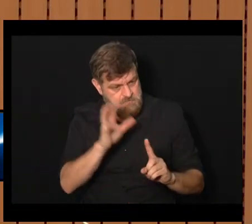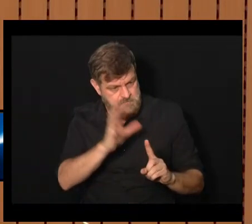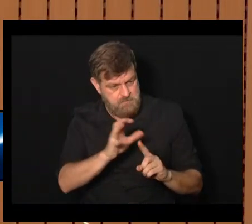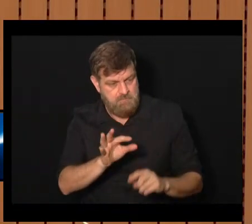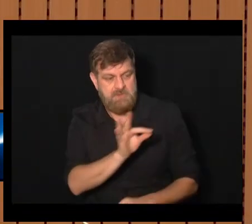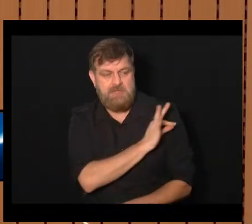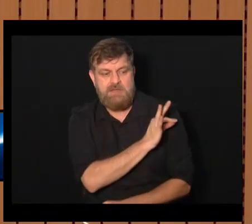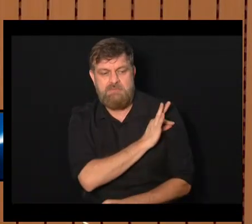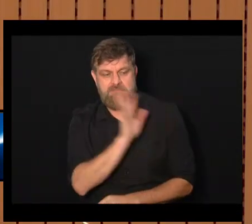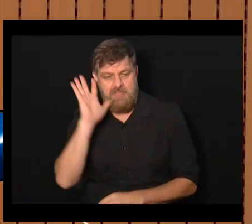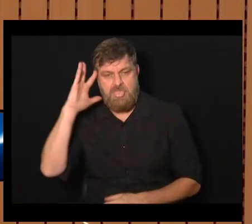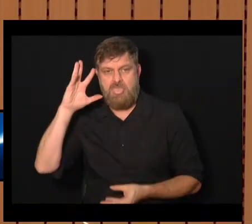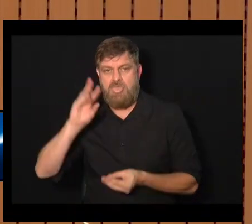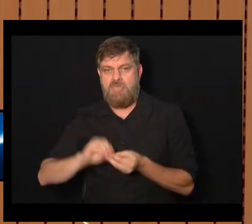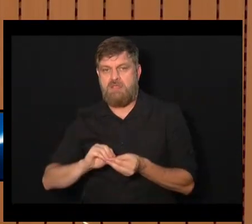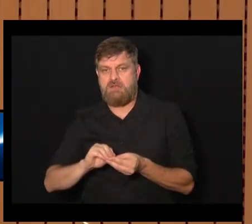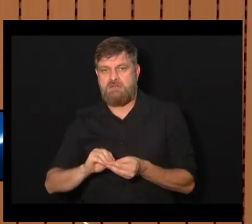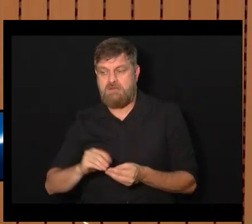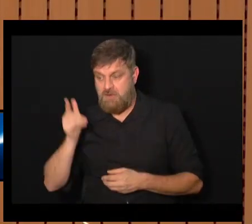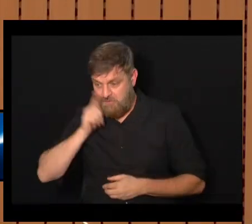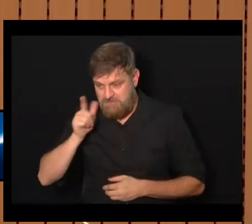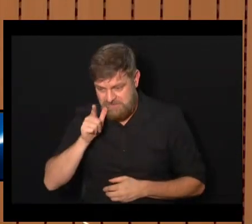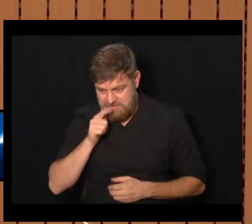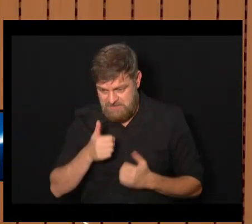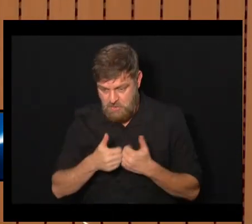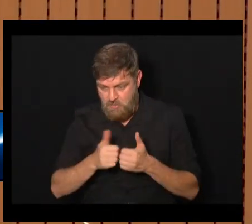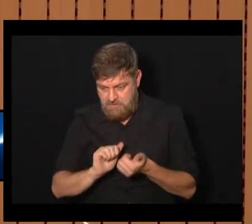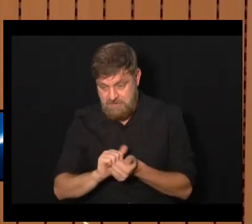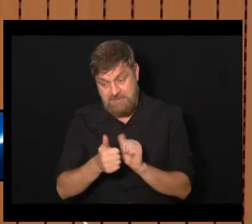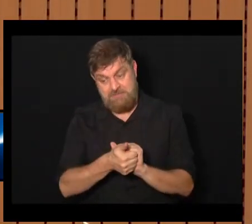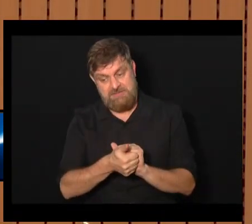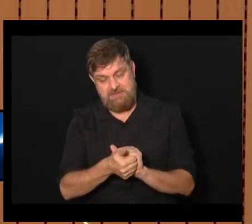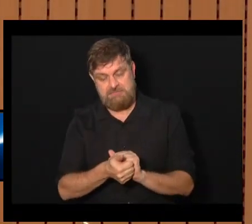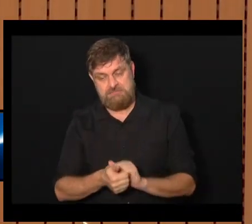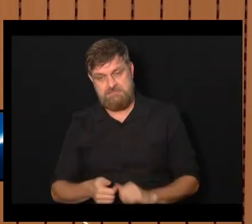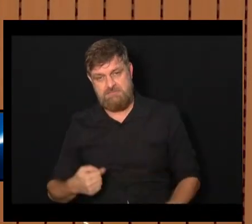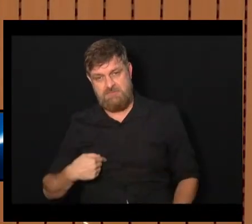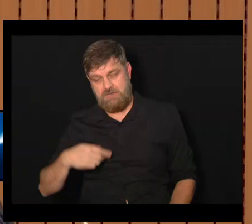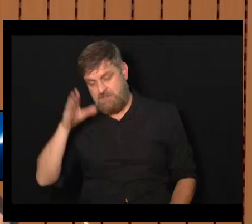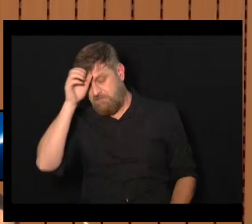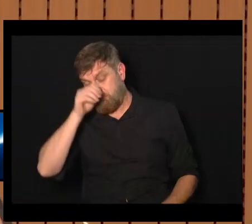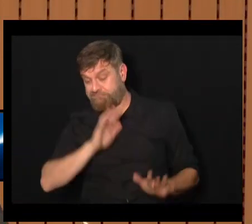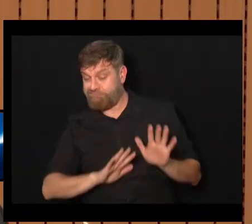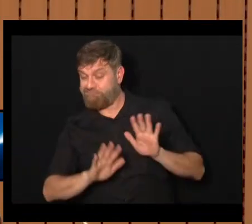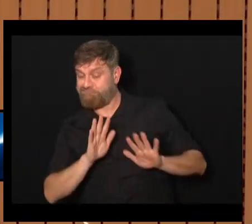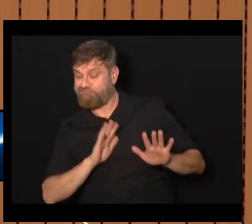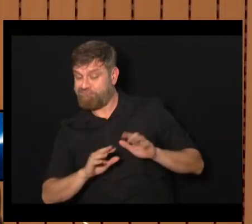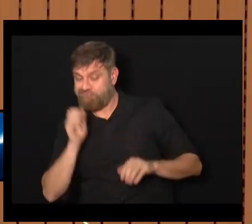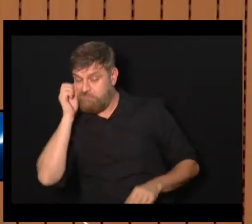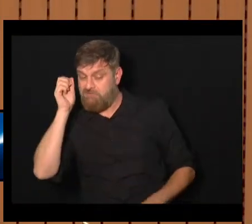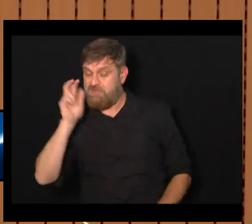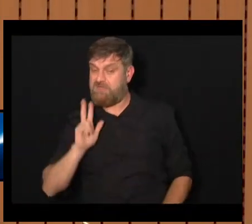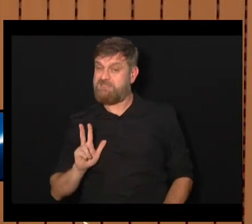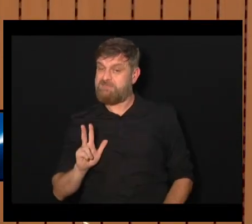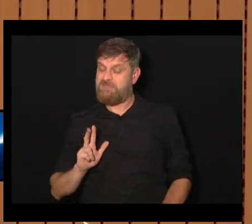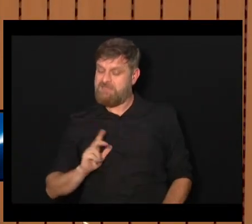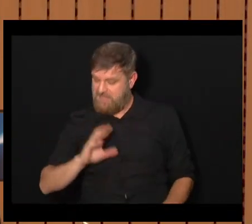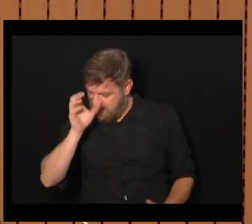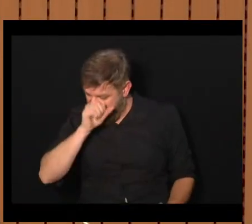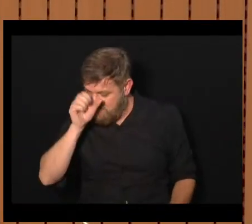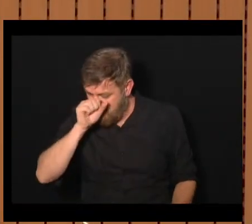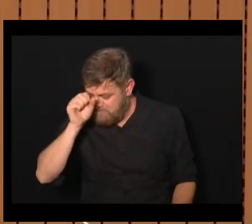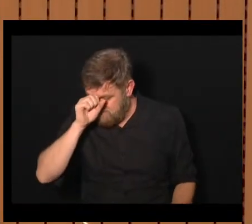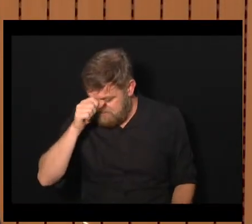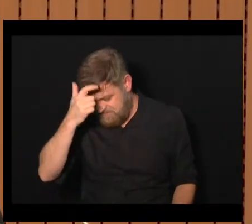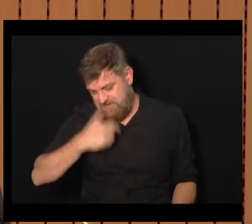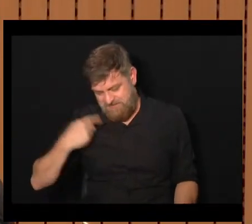decidiu se movimentar. Mas como a gente aprende a ser desconfiado nessa vida, né? Nesse trabalho da vida